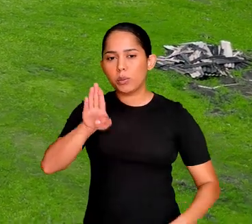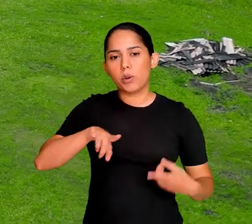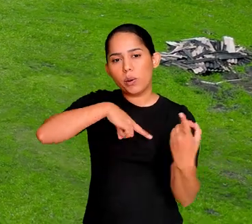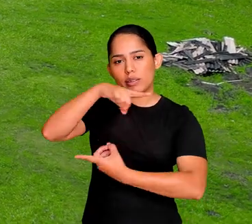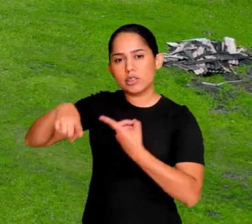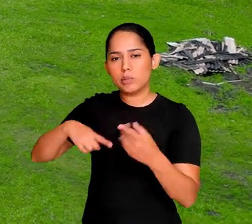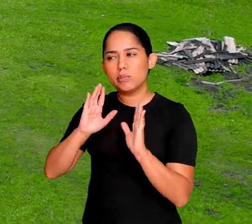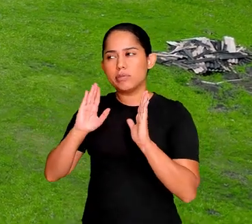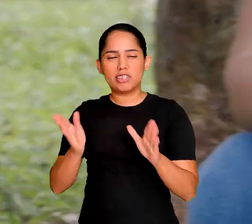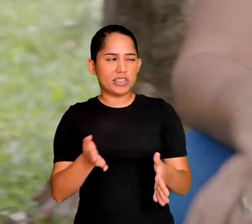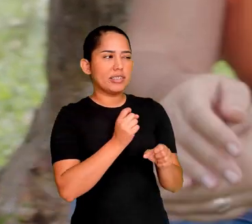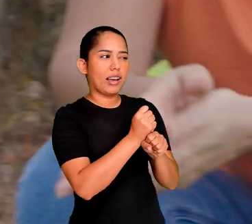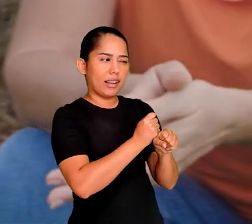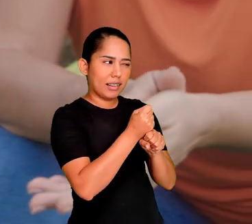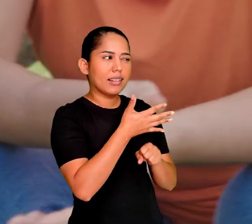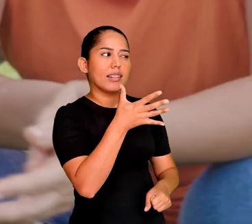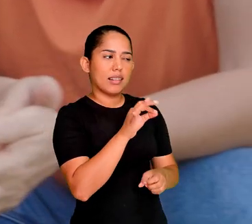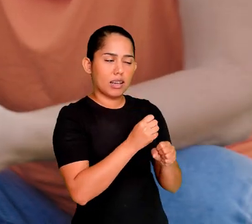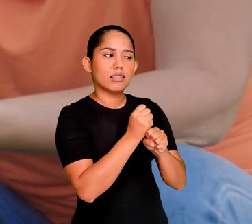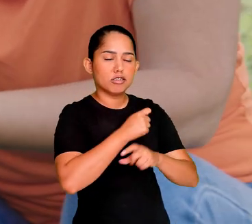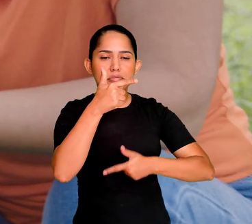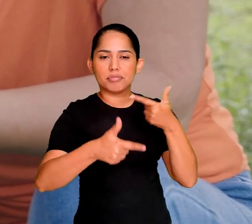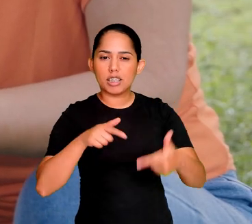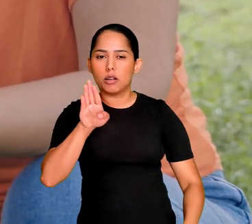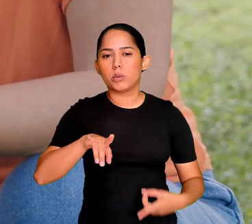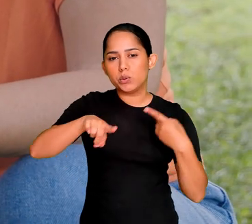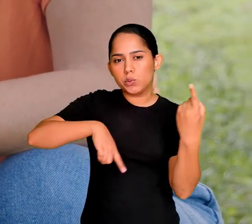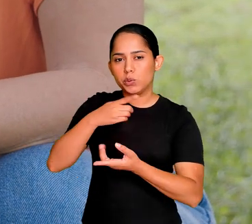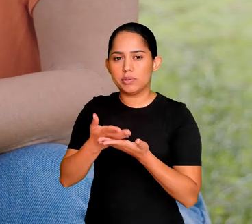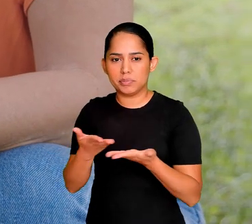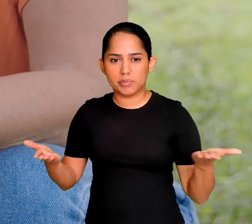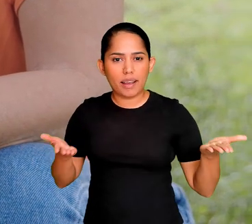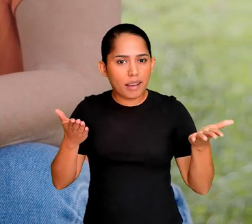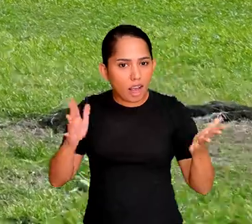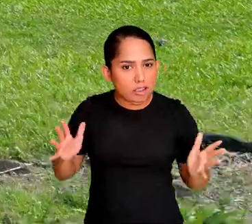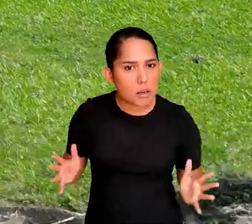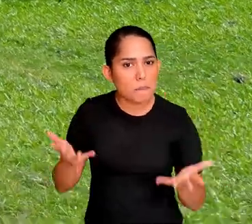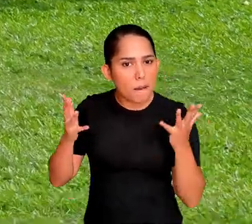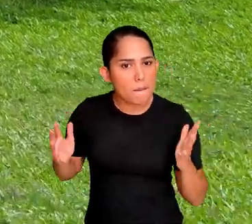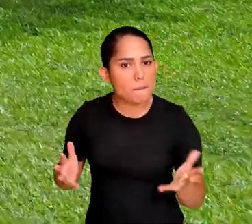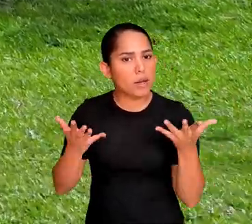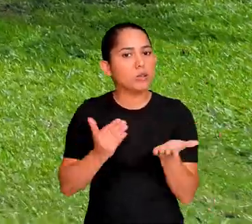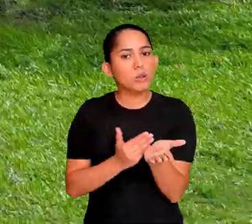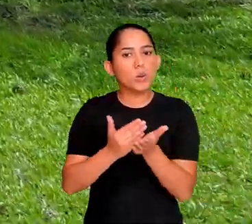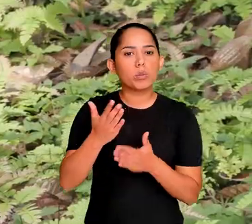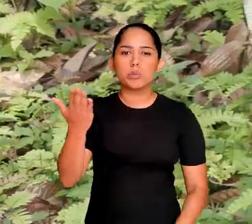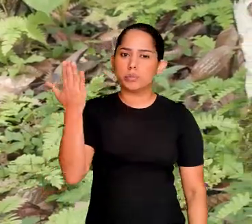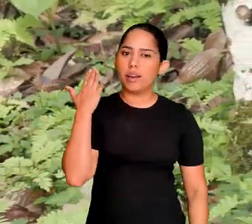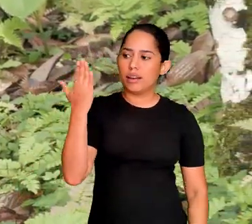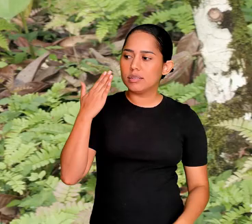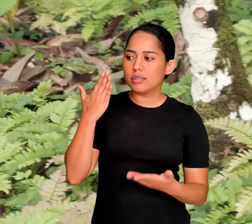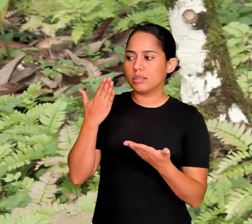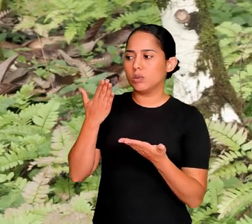biodinâmica desde... Tem mais ou menos 10 anos, Rafa, que a gente trabalha com a biodinâmica aqui. Esse impulso começou, a